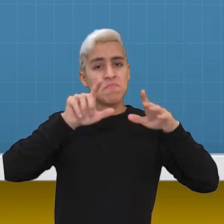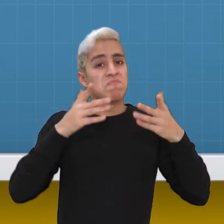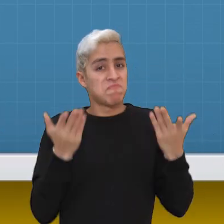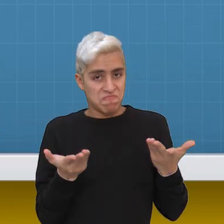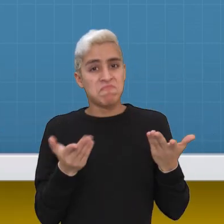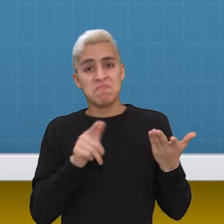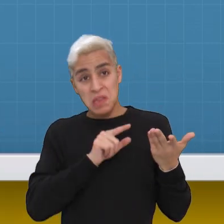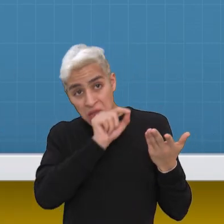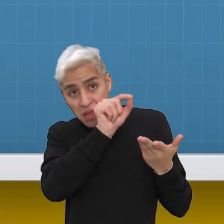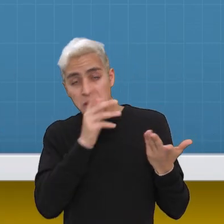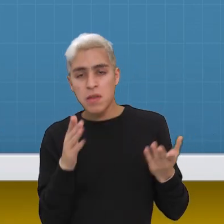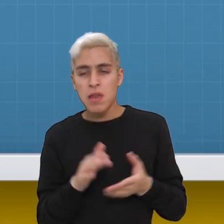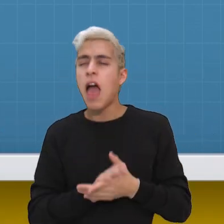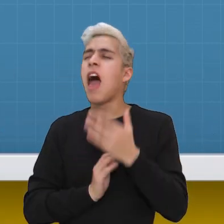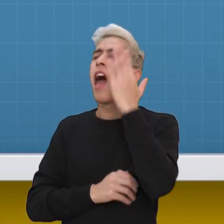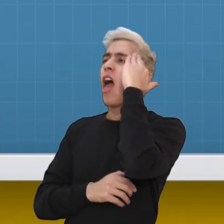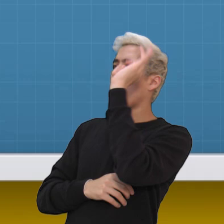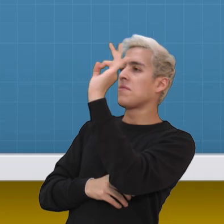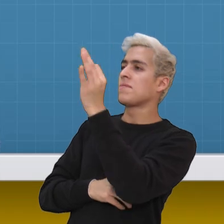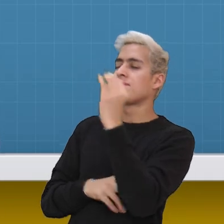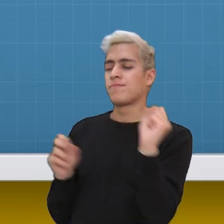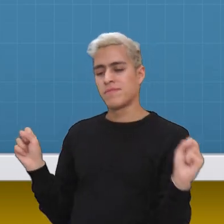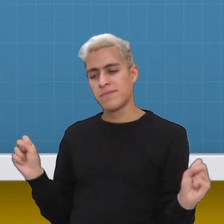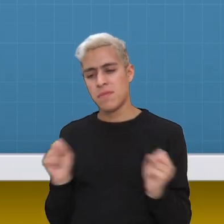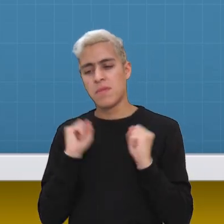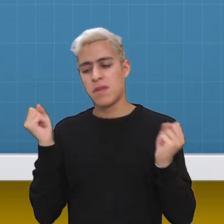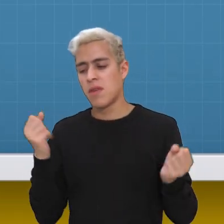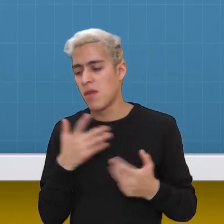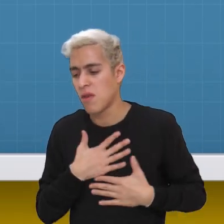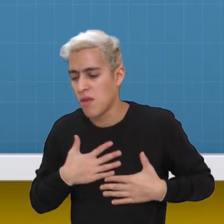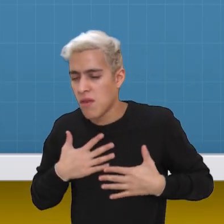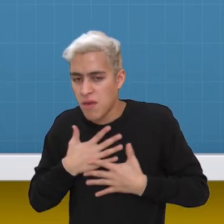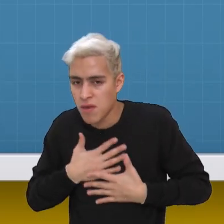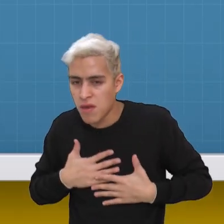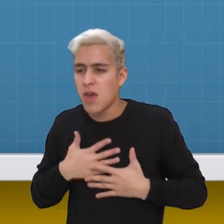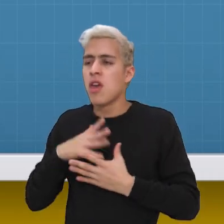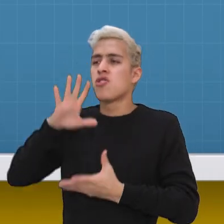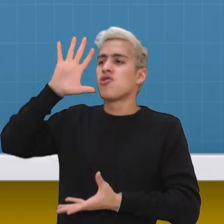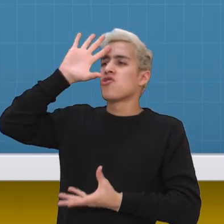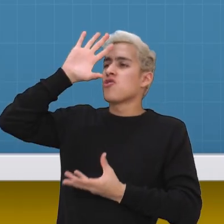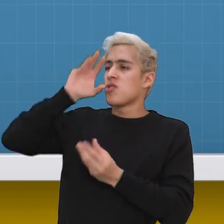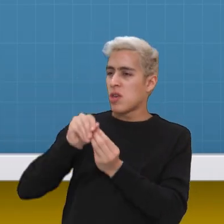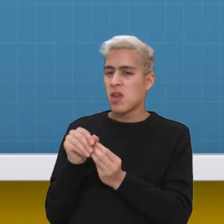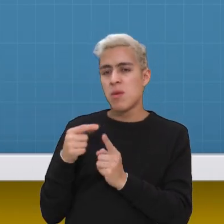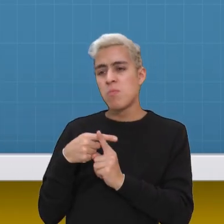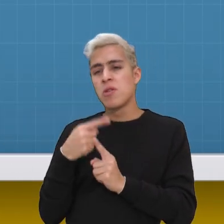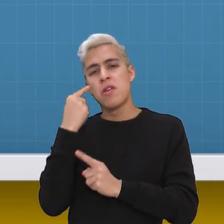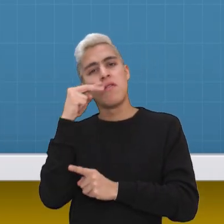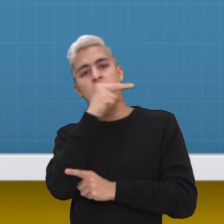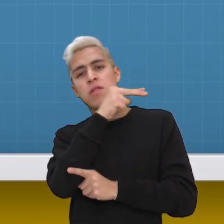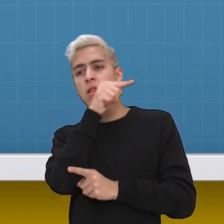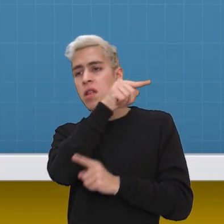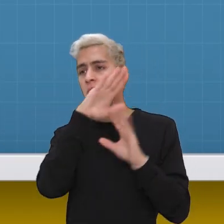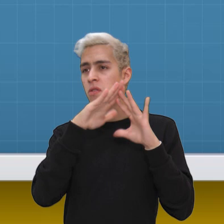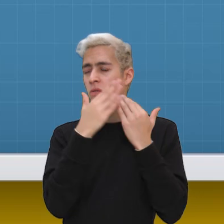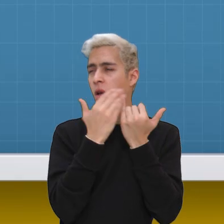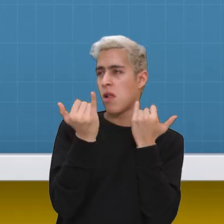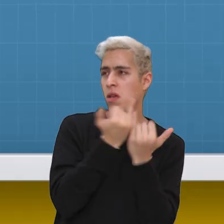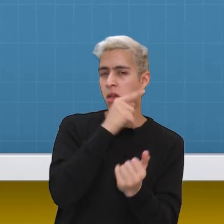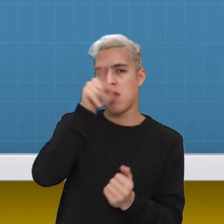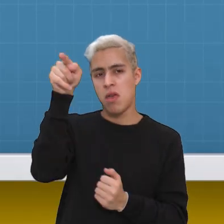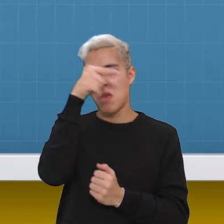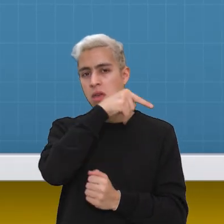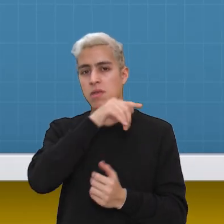tá? Ai, professor, entendi. Adorei, gostei e já entendi tudo porque eu já vi isso lá na minha escola.